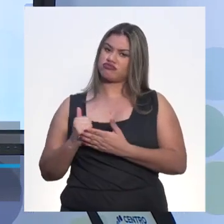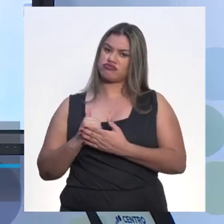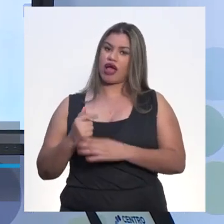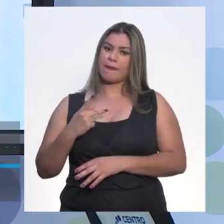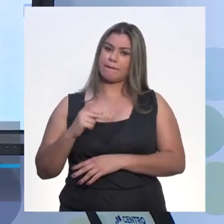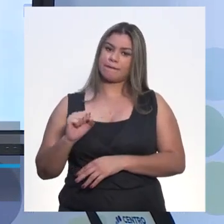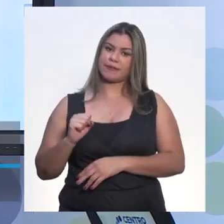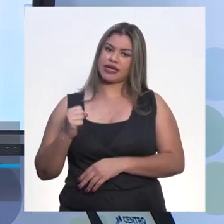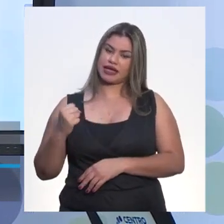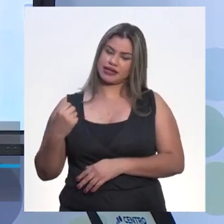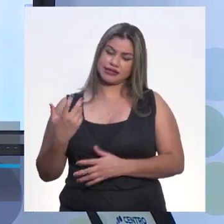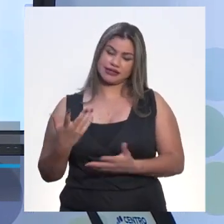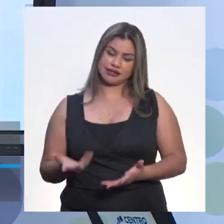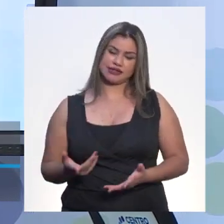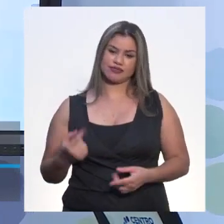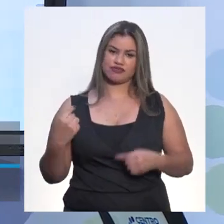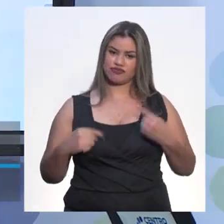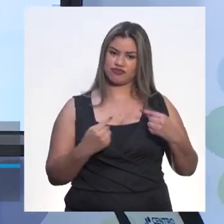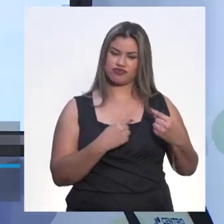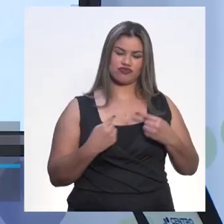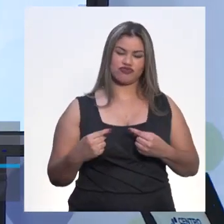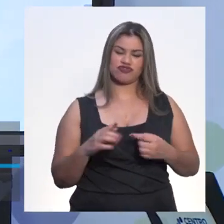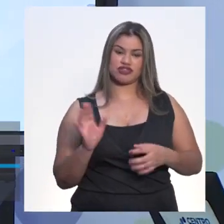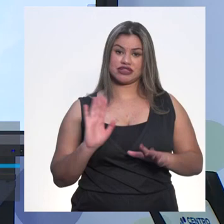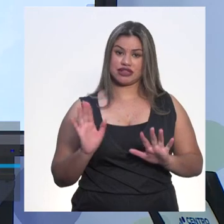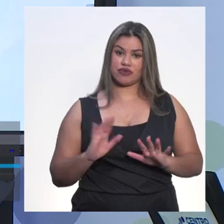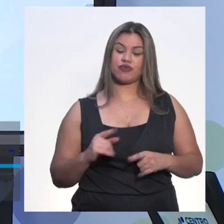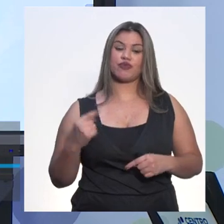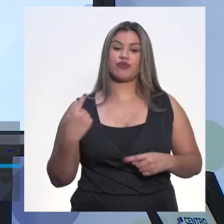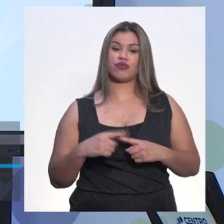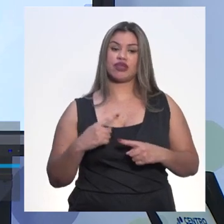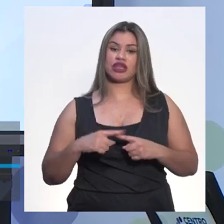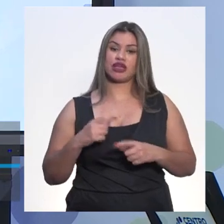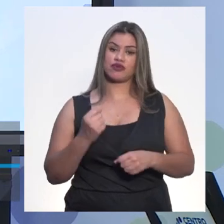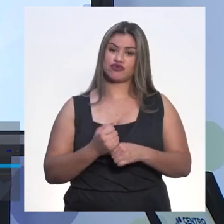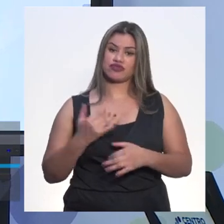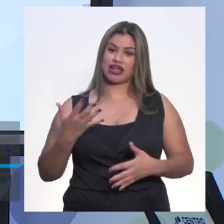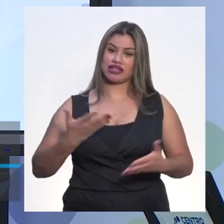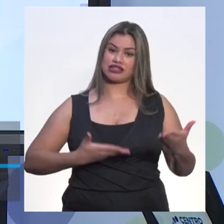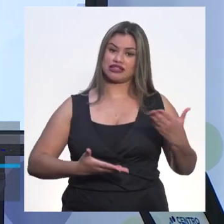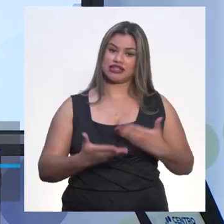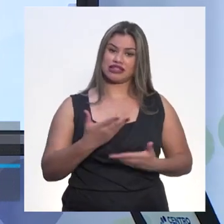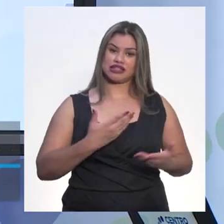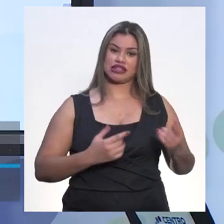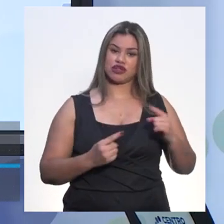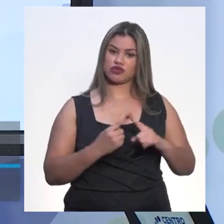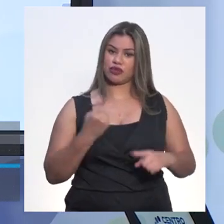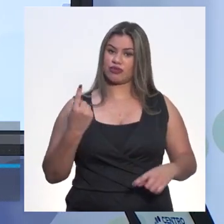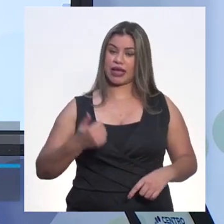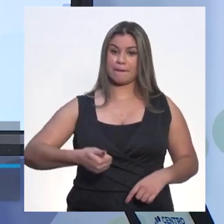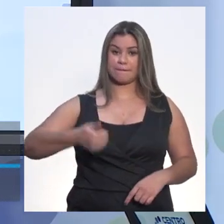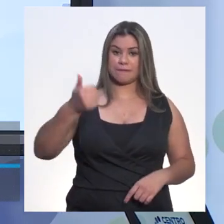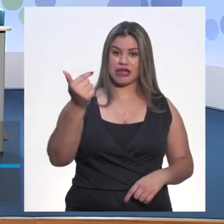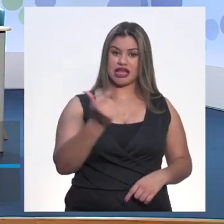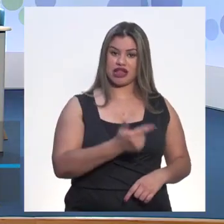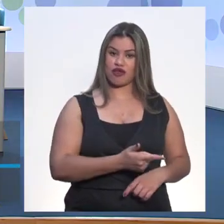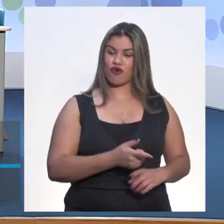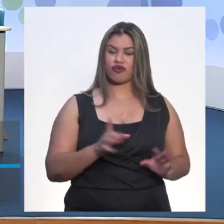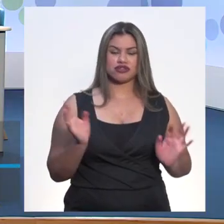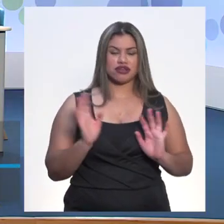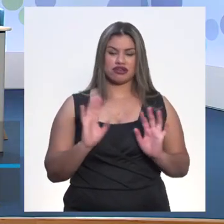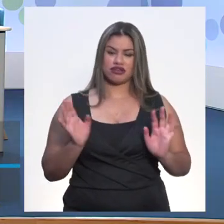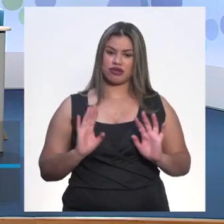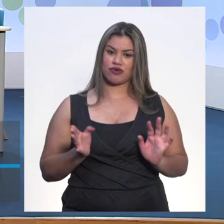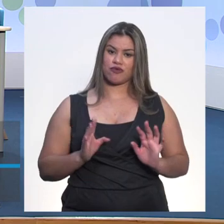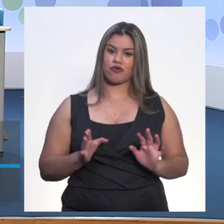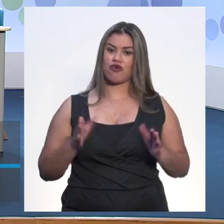entrar nesse embate aqui. Até porque a interação no chat agora não é qual é melhor. Vamos isso deixar isso bem claro. É isso